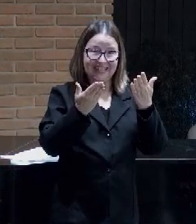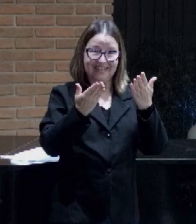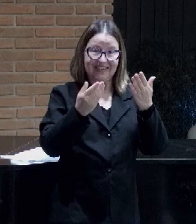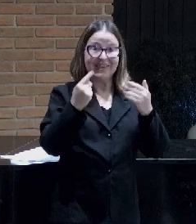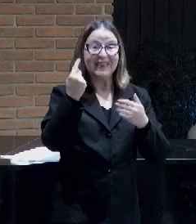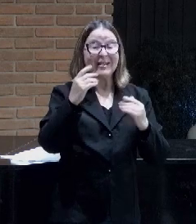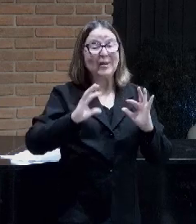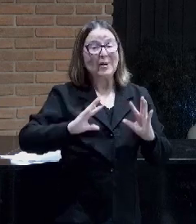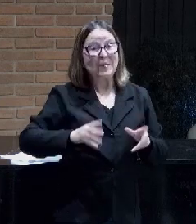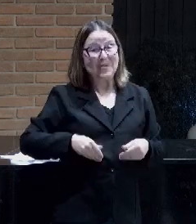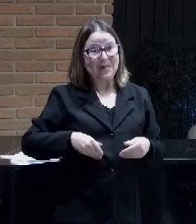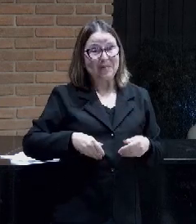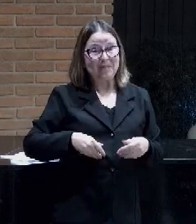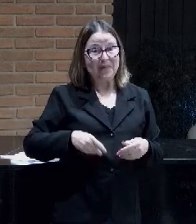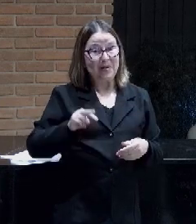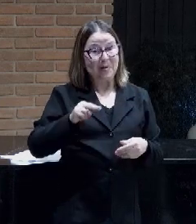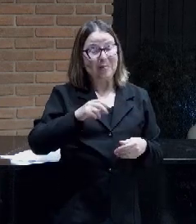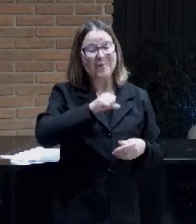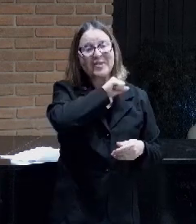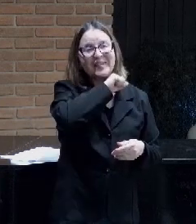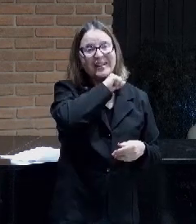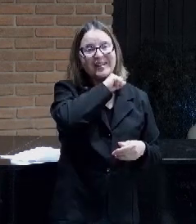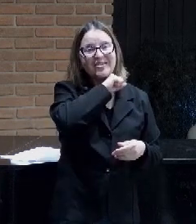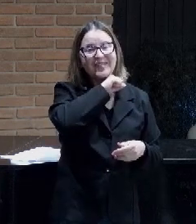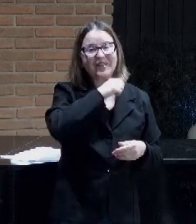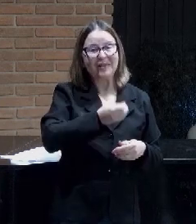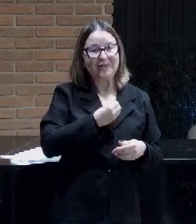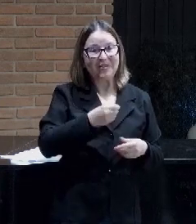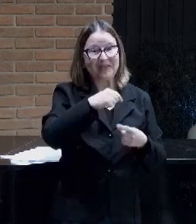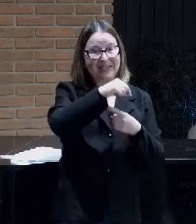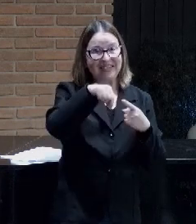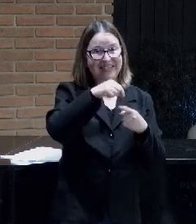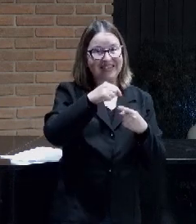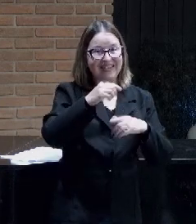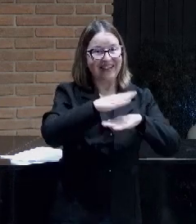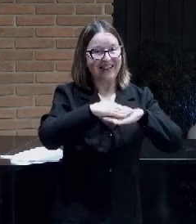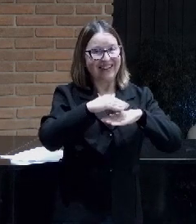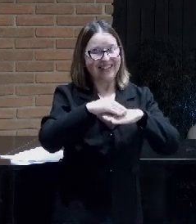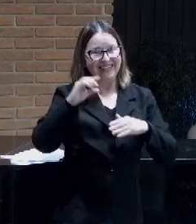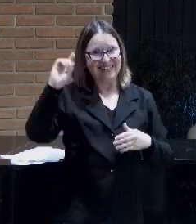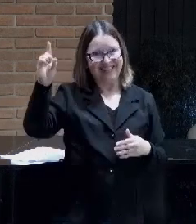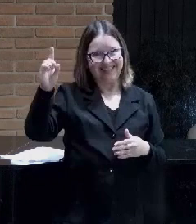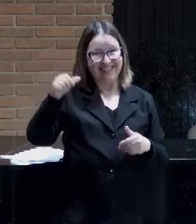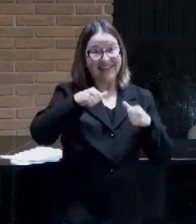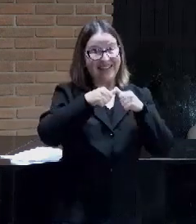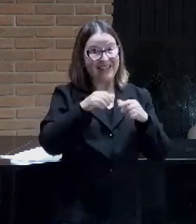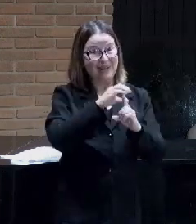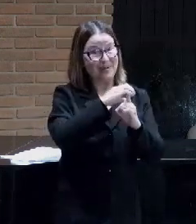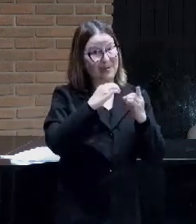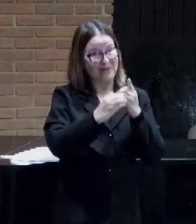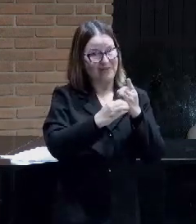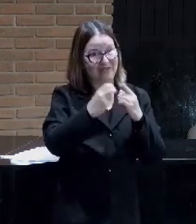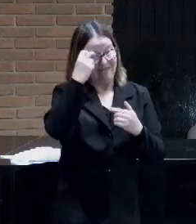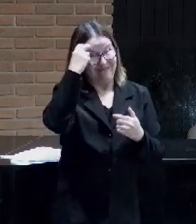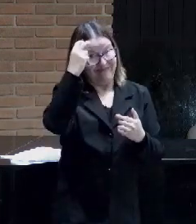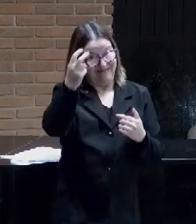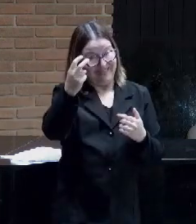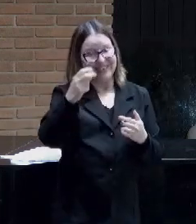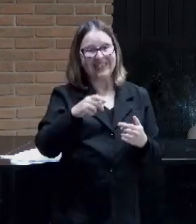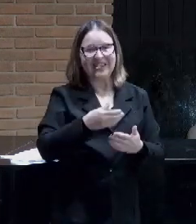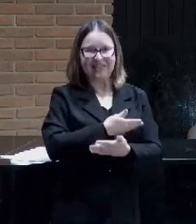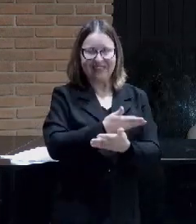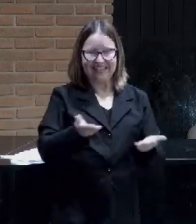vivo, santo e agradável a Deus. Este é o culto racional de vocês. Nós devemos fazer o que, meus